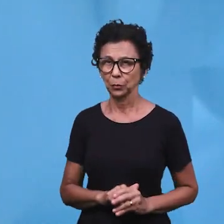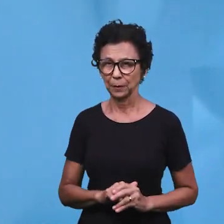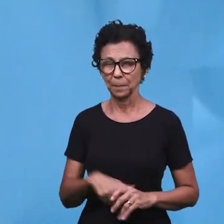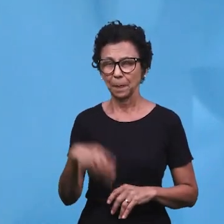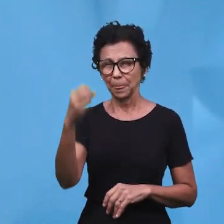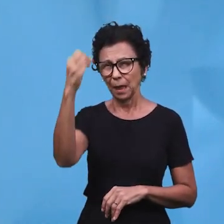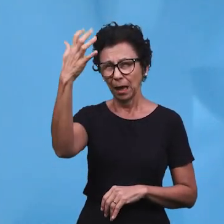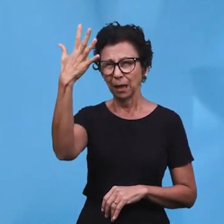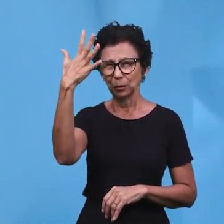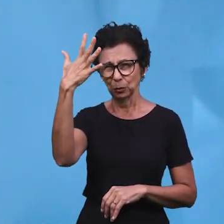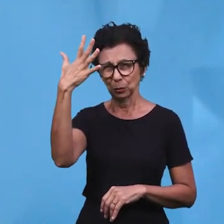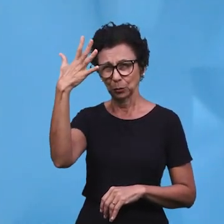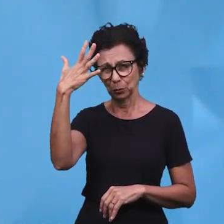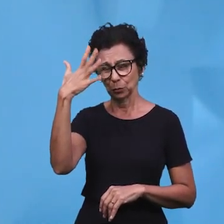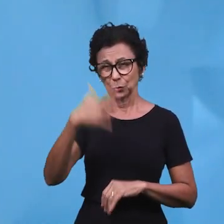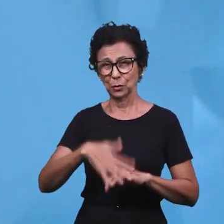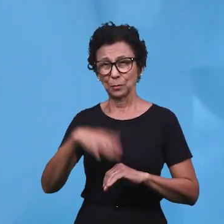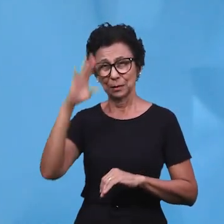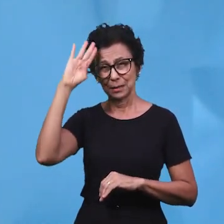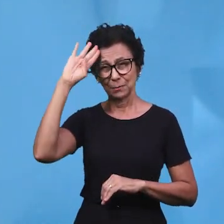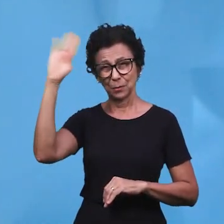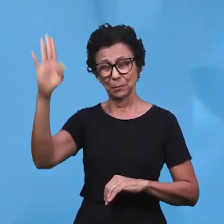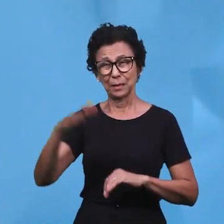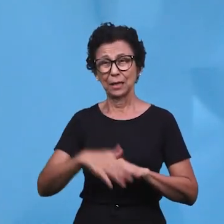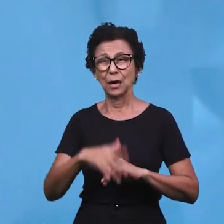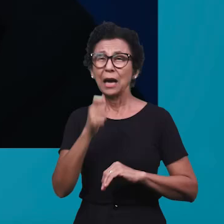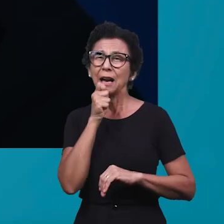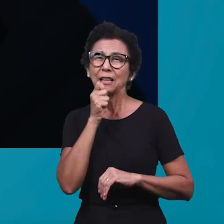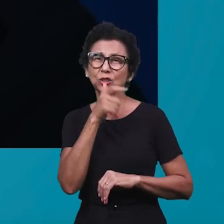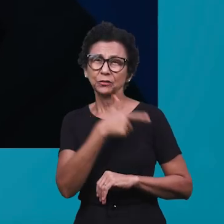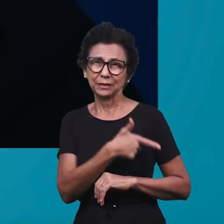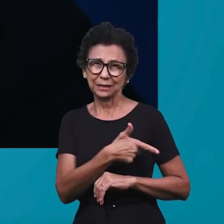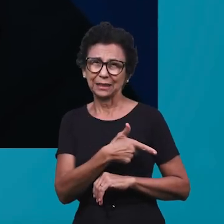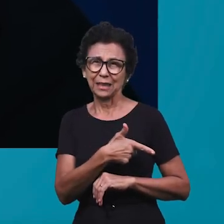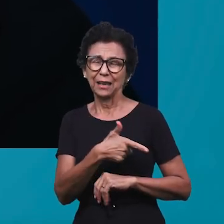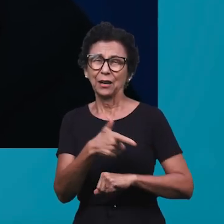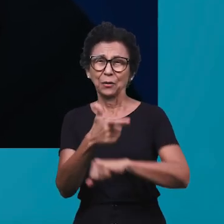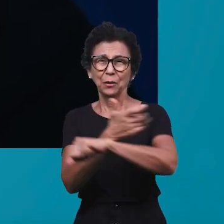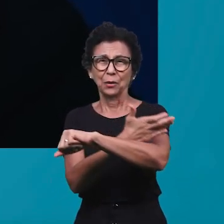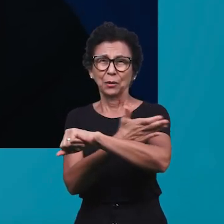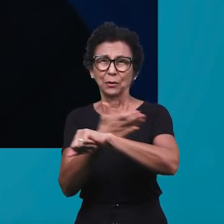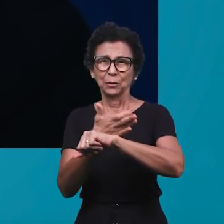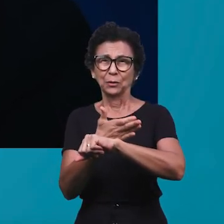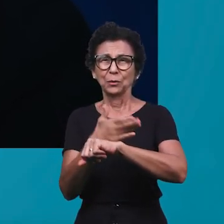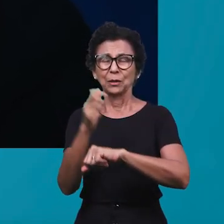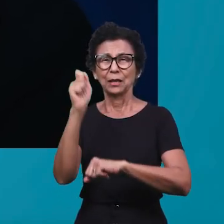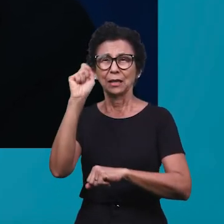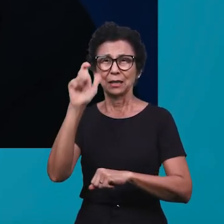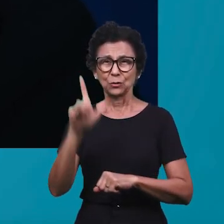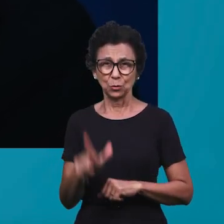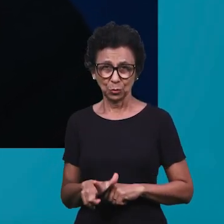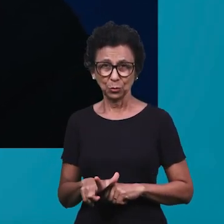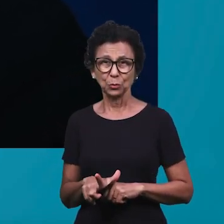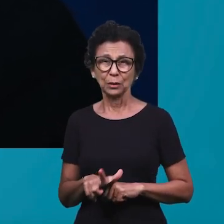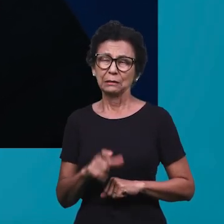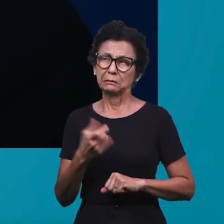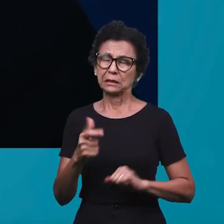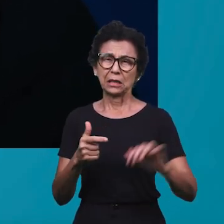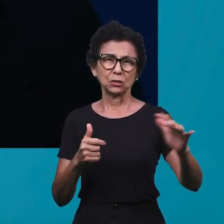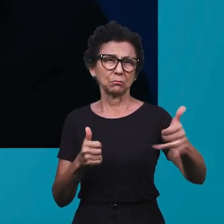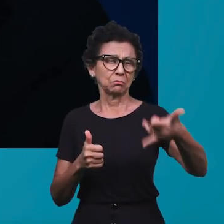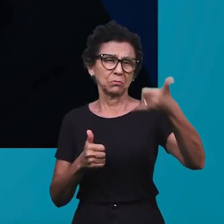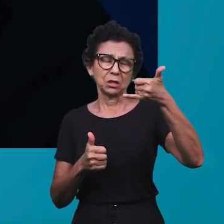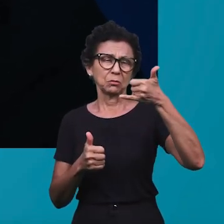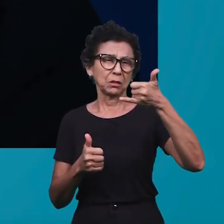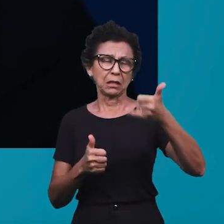estímulo luminoso, principalmente o artificial, né, que é essa da luz branca, da luz azul, e que é a do nosso